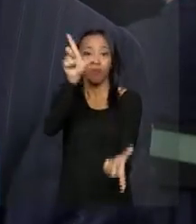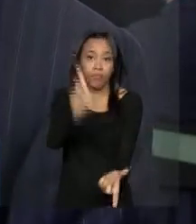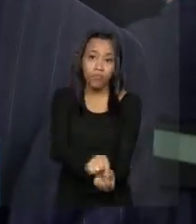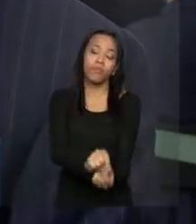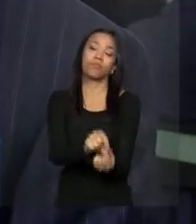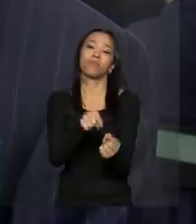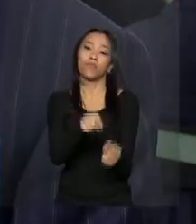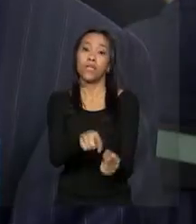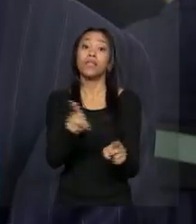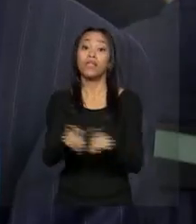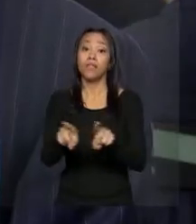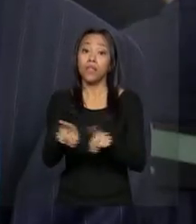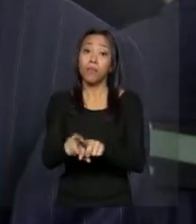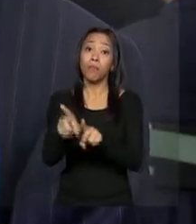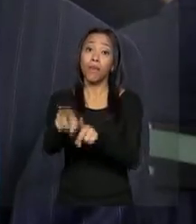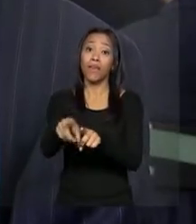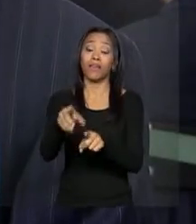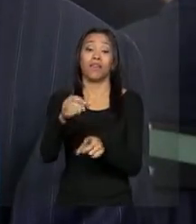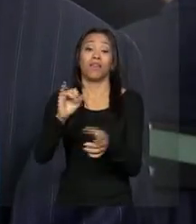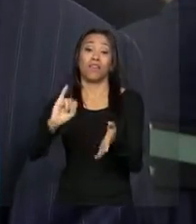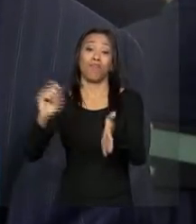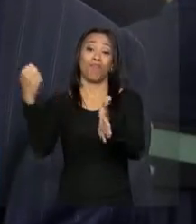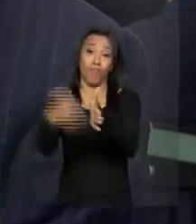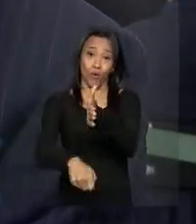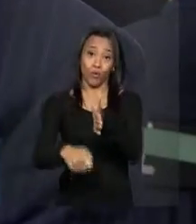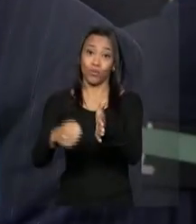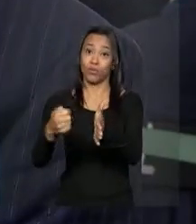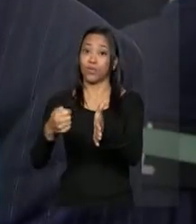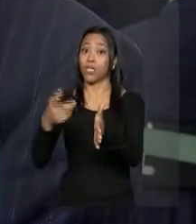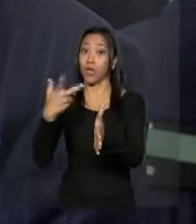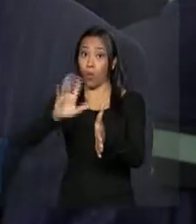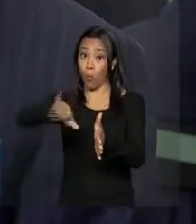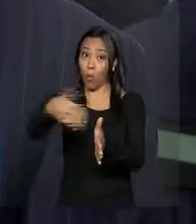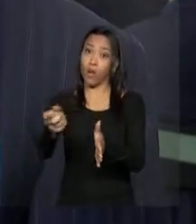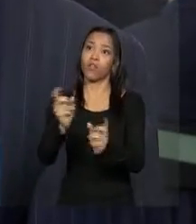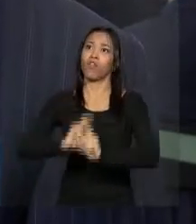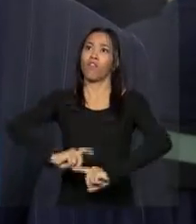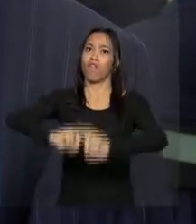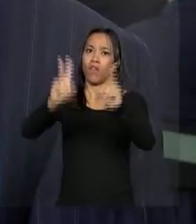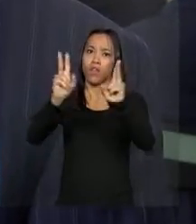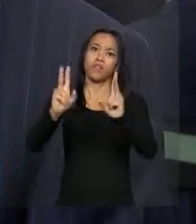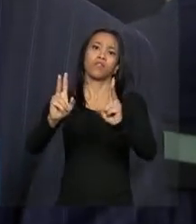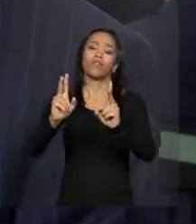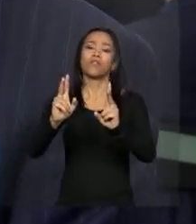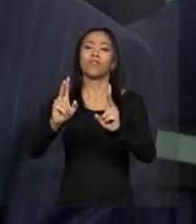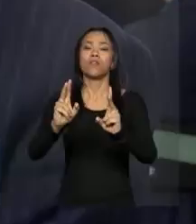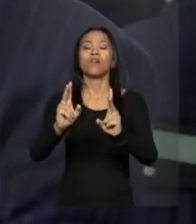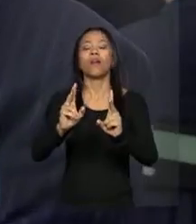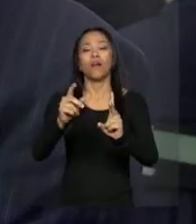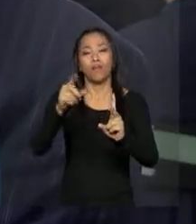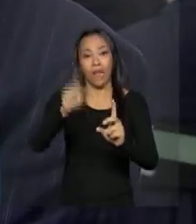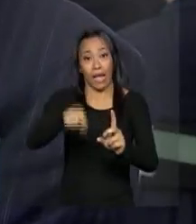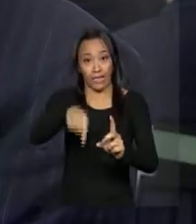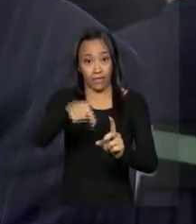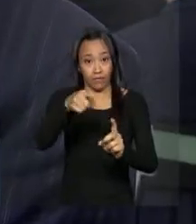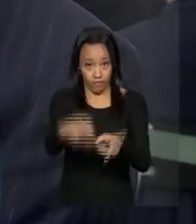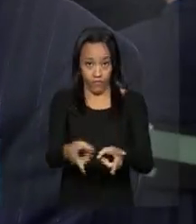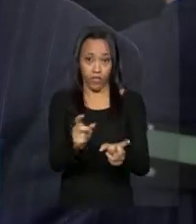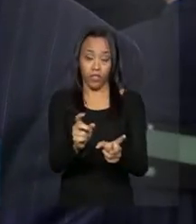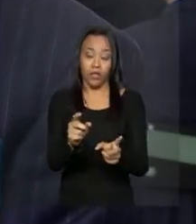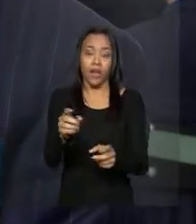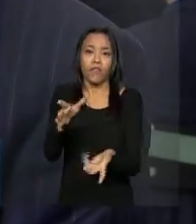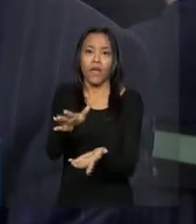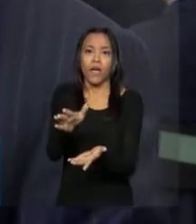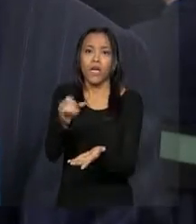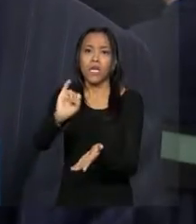de impostos que a gente acumula. Quando você exporta mais do que vende no mercado interno, se acumula impostos.